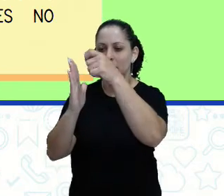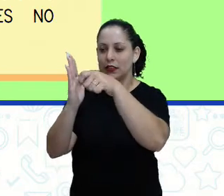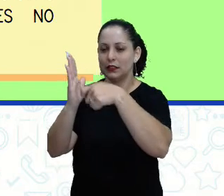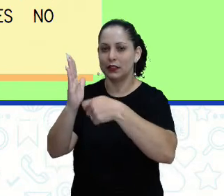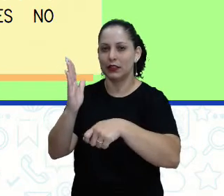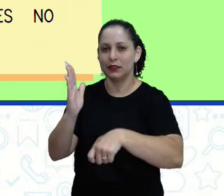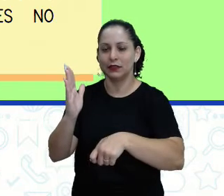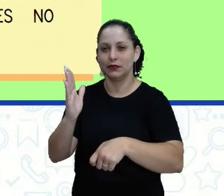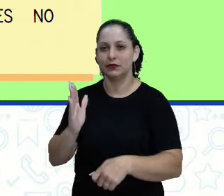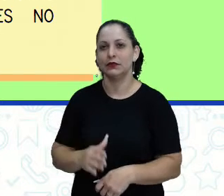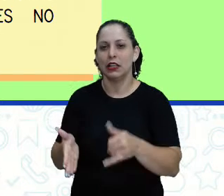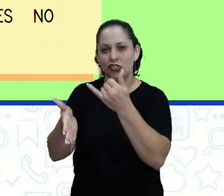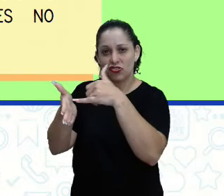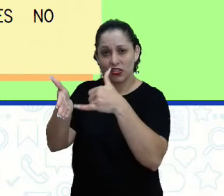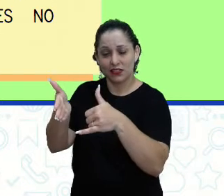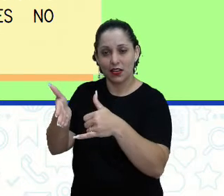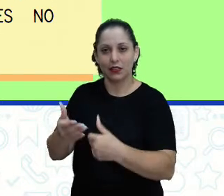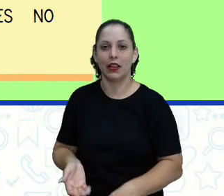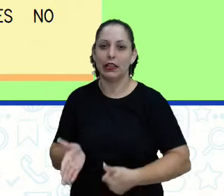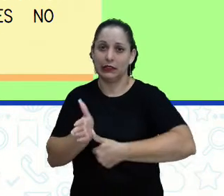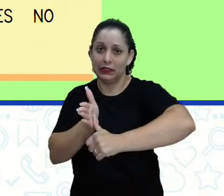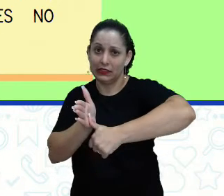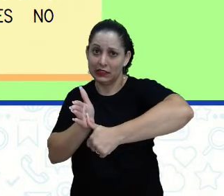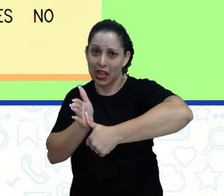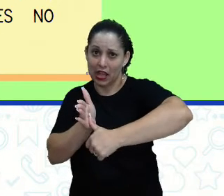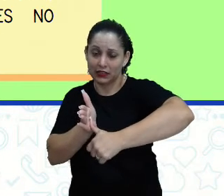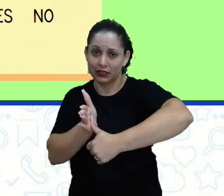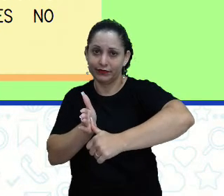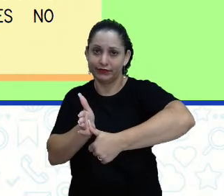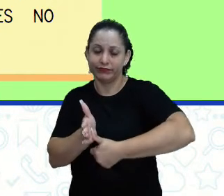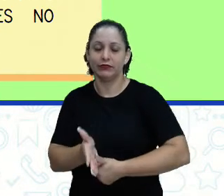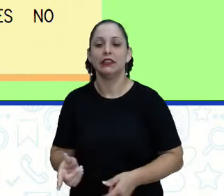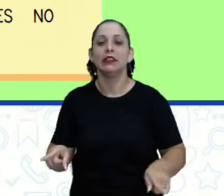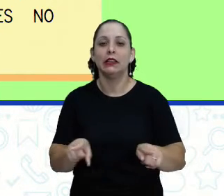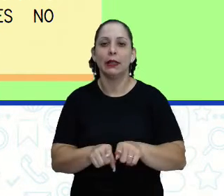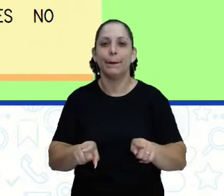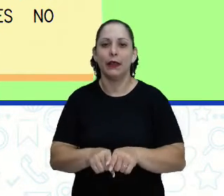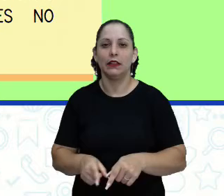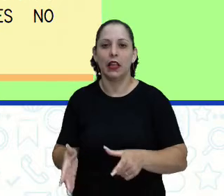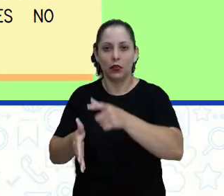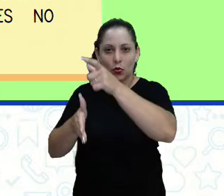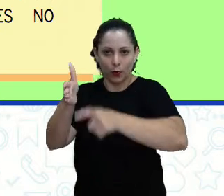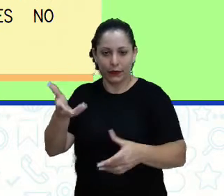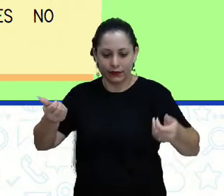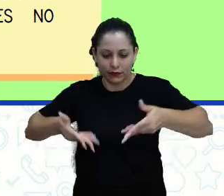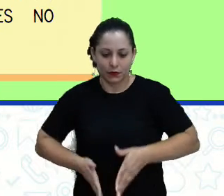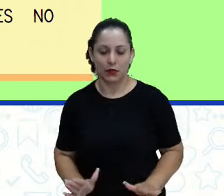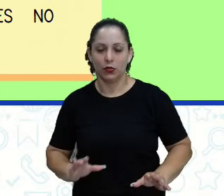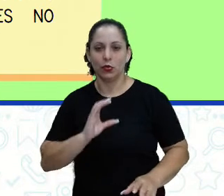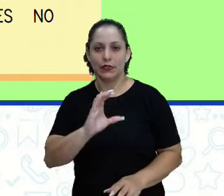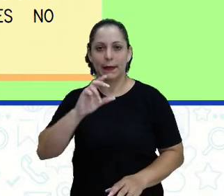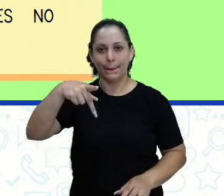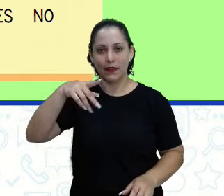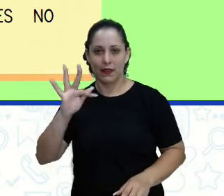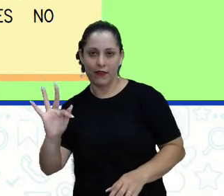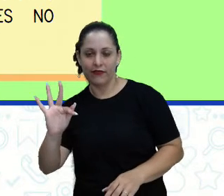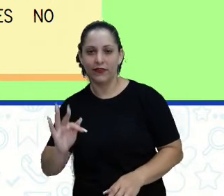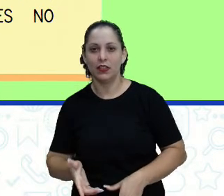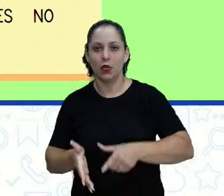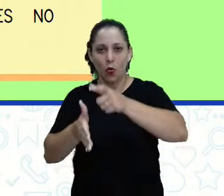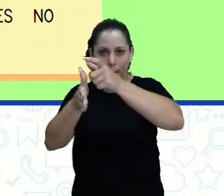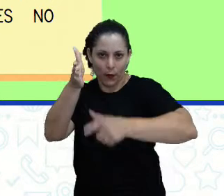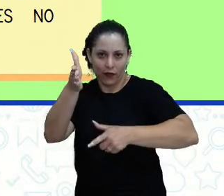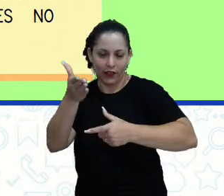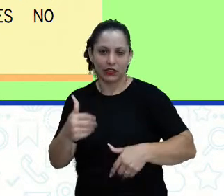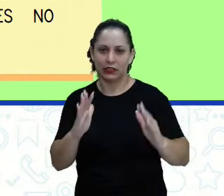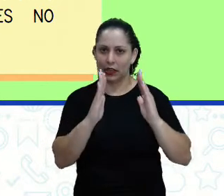temos aí, ó, documento de identidade ou certidão de nascimento, CPF, comprovante de residência,